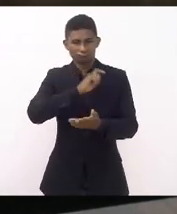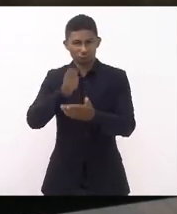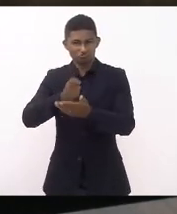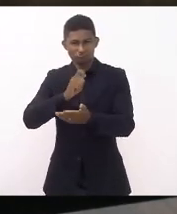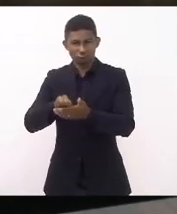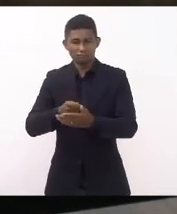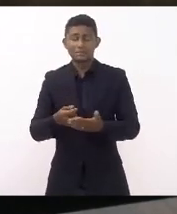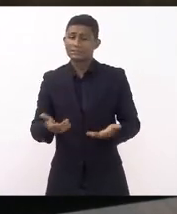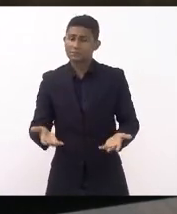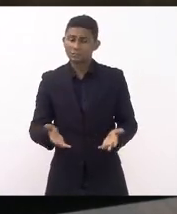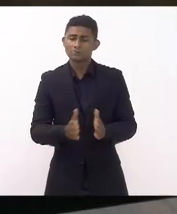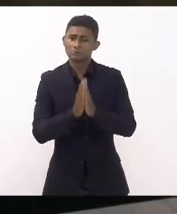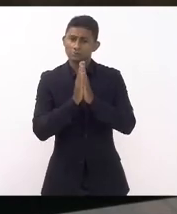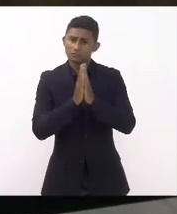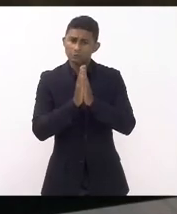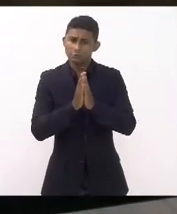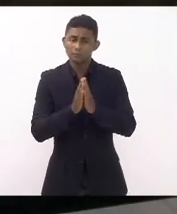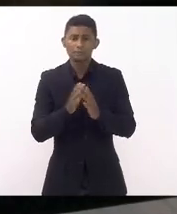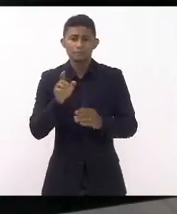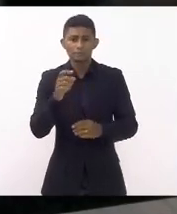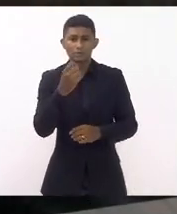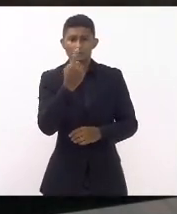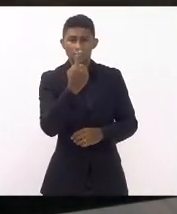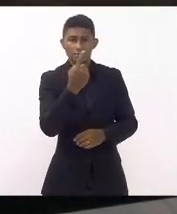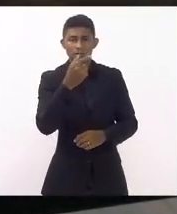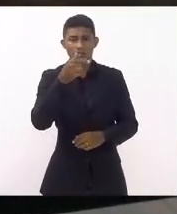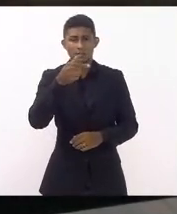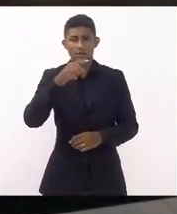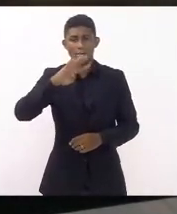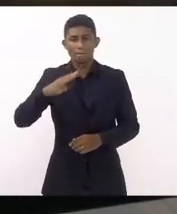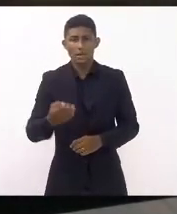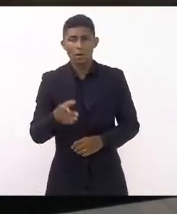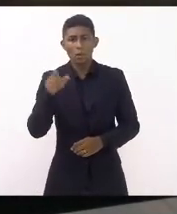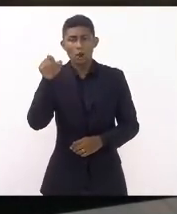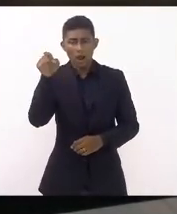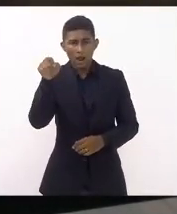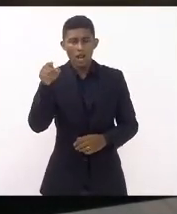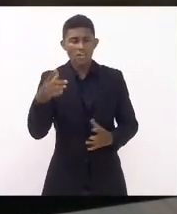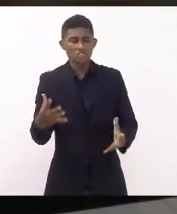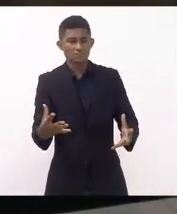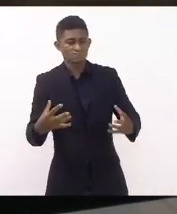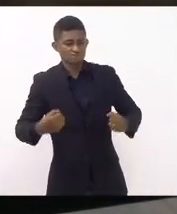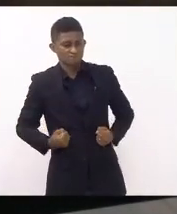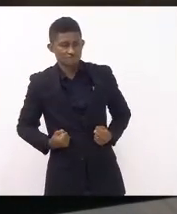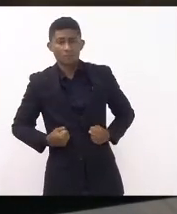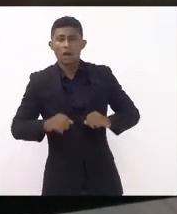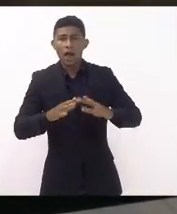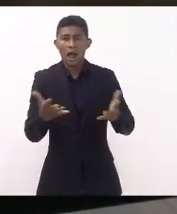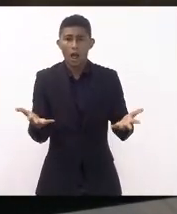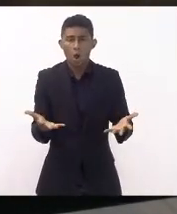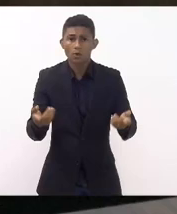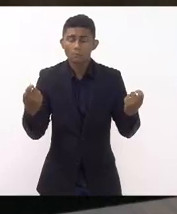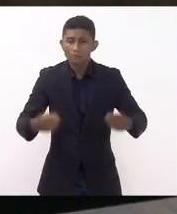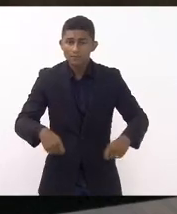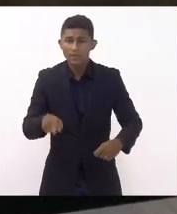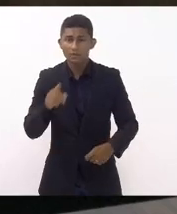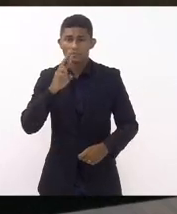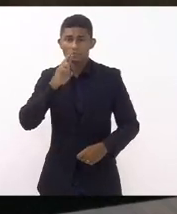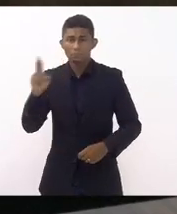de fazer isso e embolsar os 17 bilhões que ele embolsou, que ele trate de dar respostas,